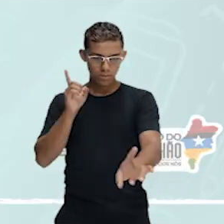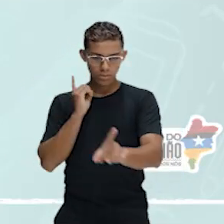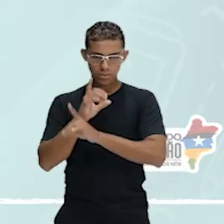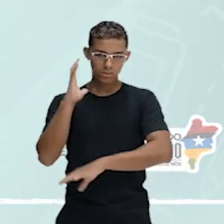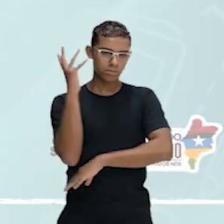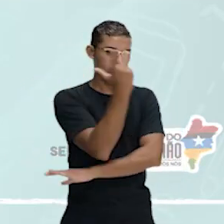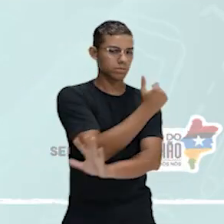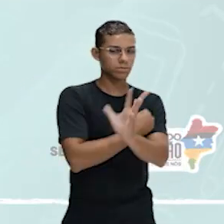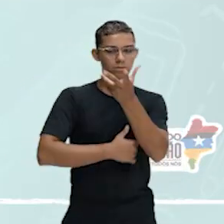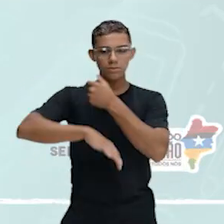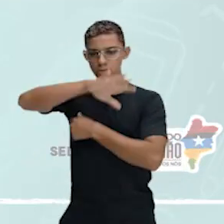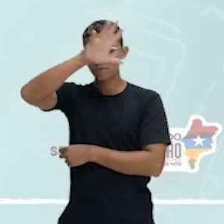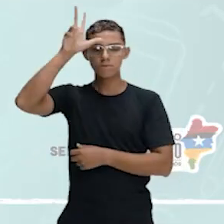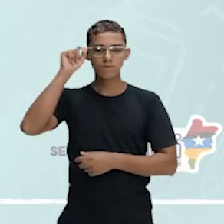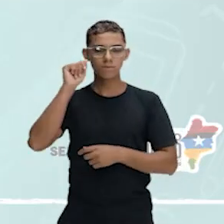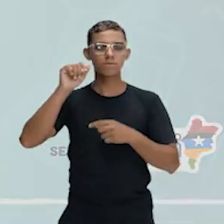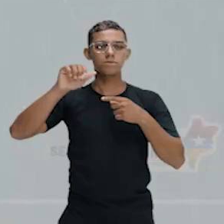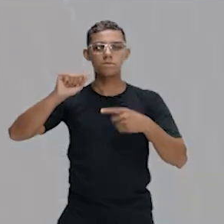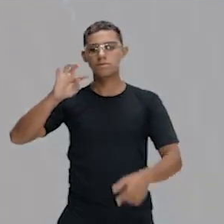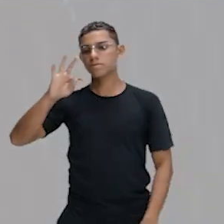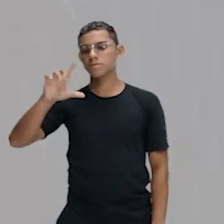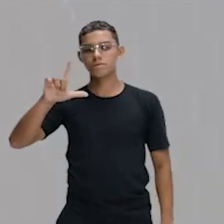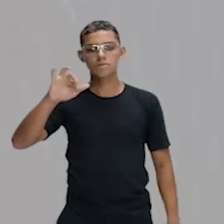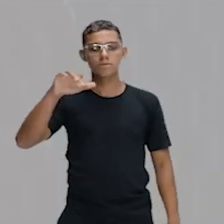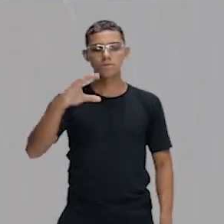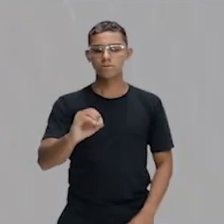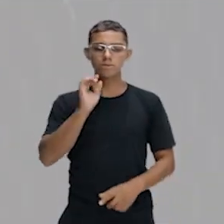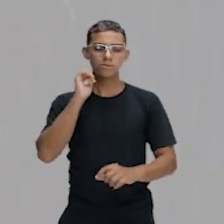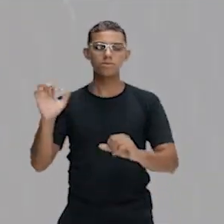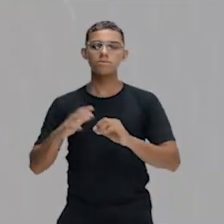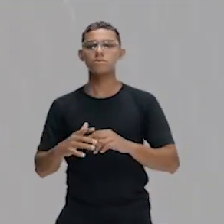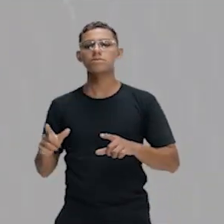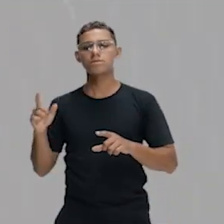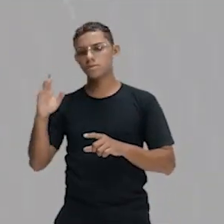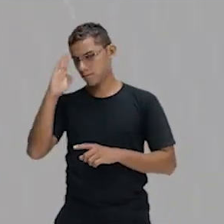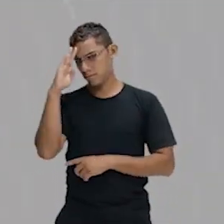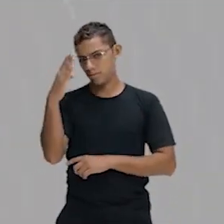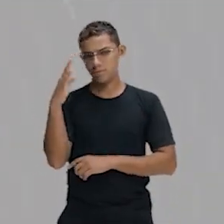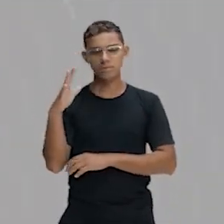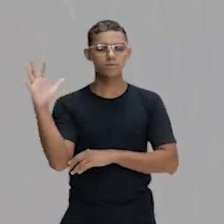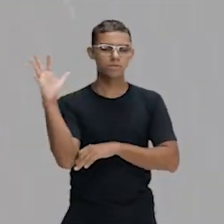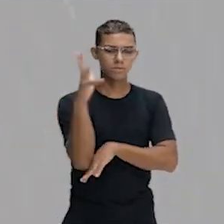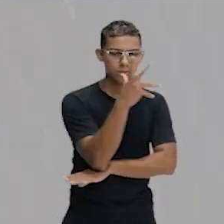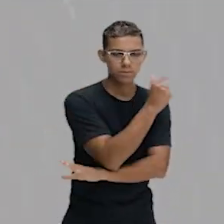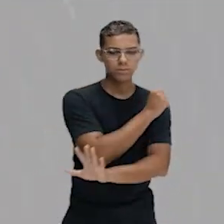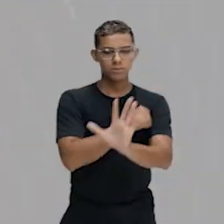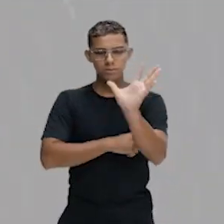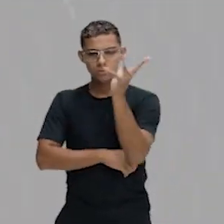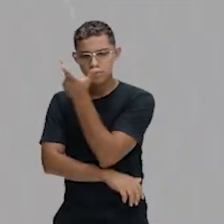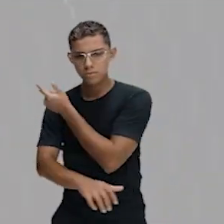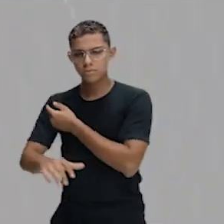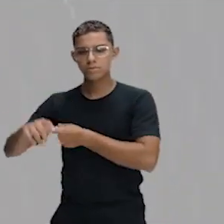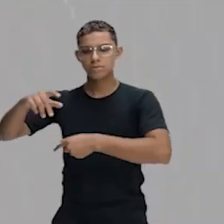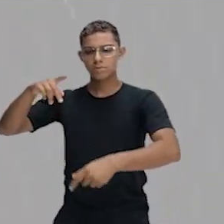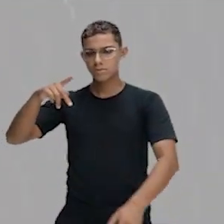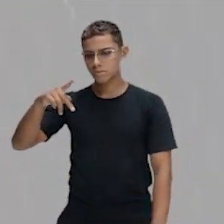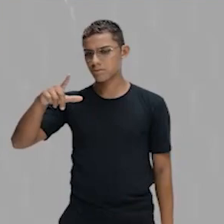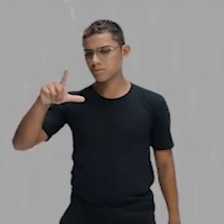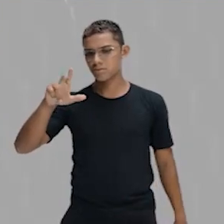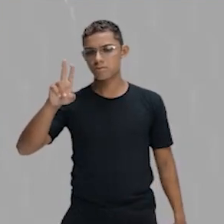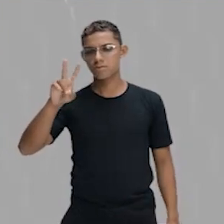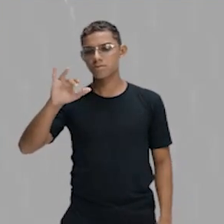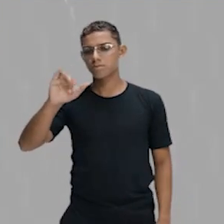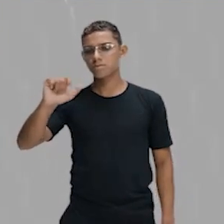Atlântica, ok? Seu principal bioma é a floresta atlântica, que também é chamado de floresta pluvial